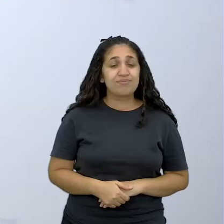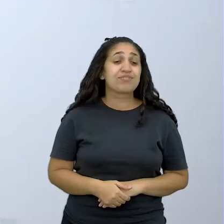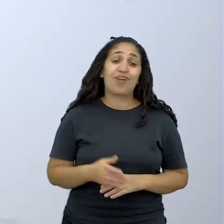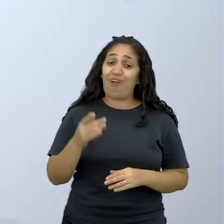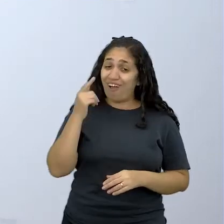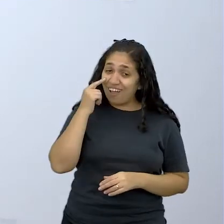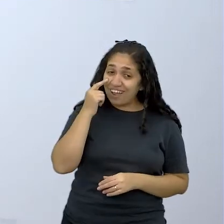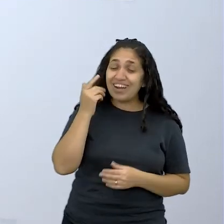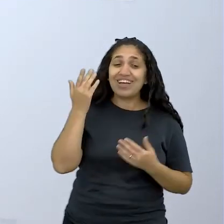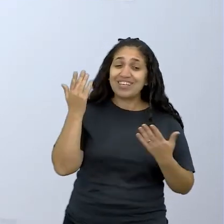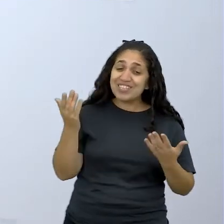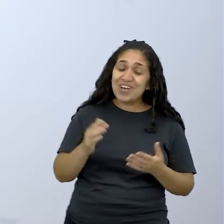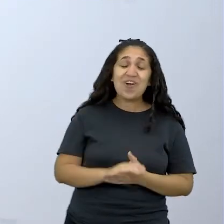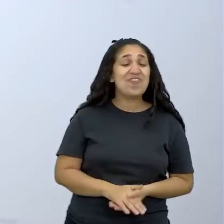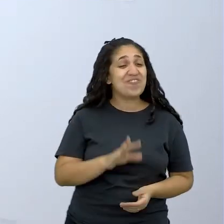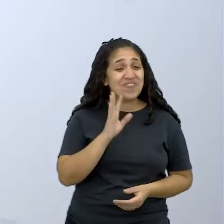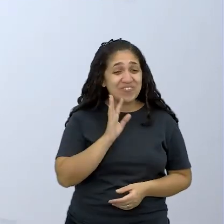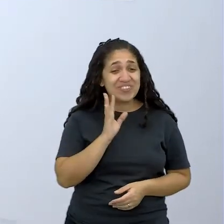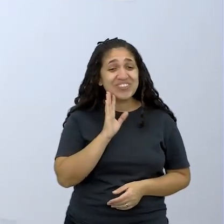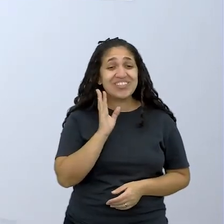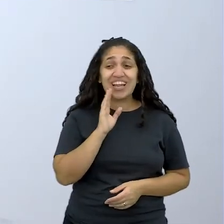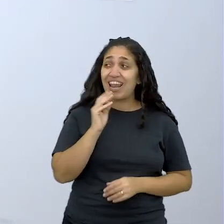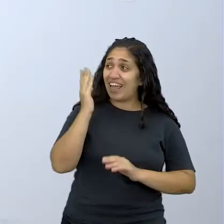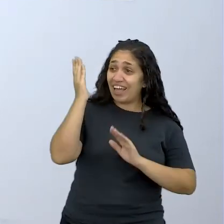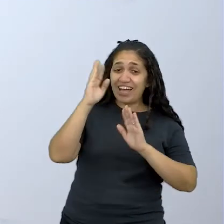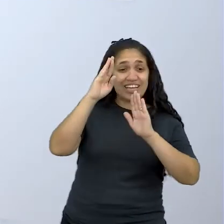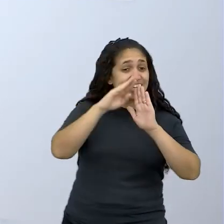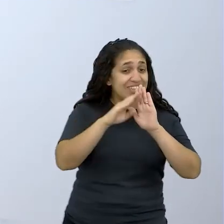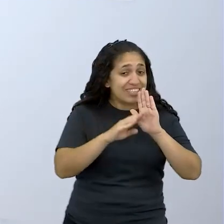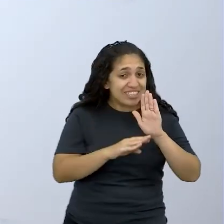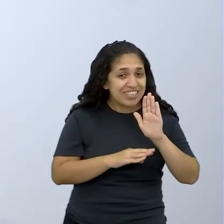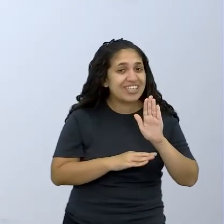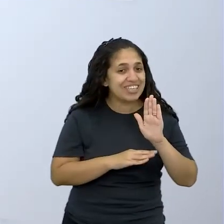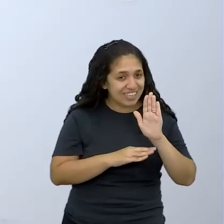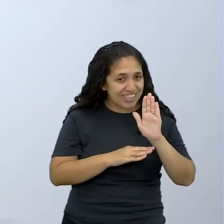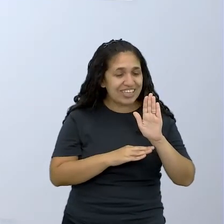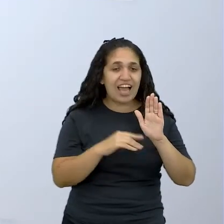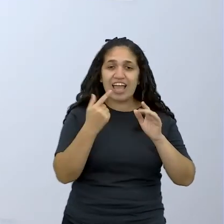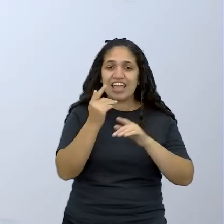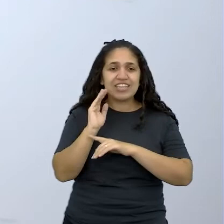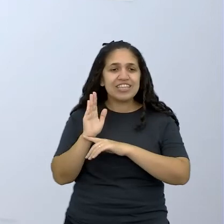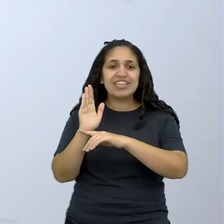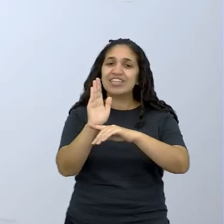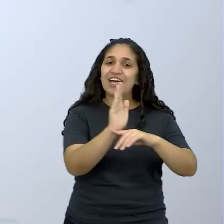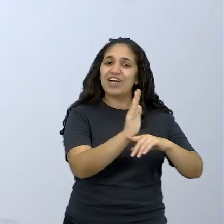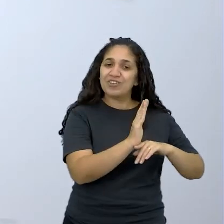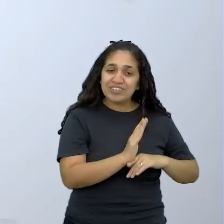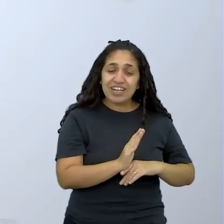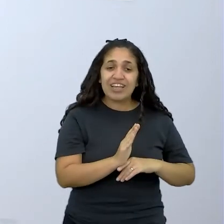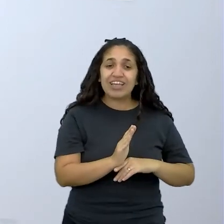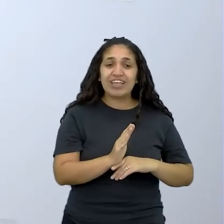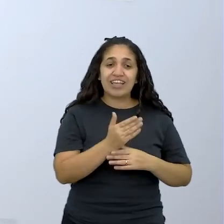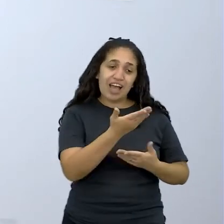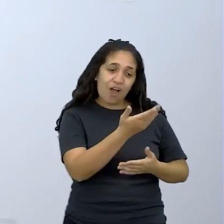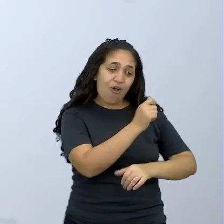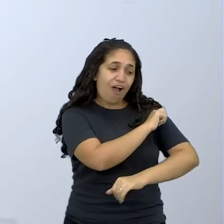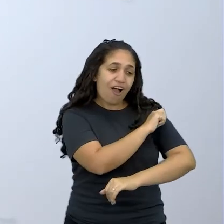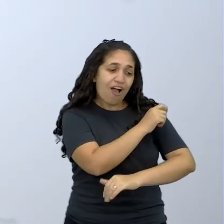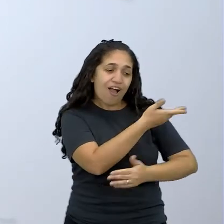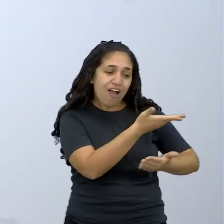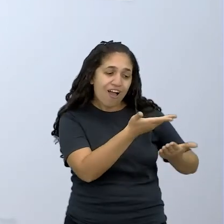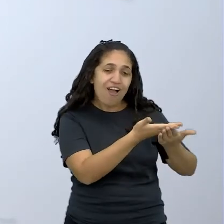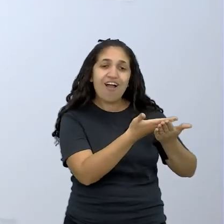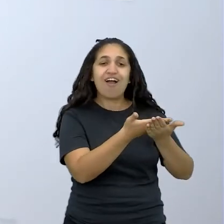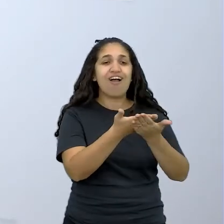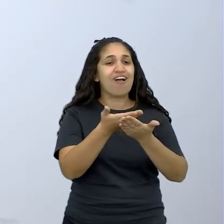Olha só, né, que bacana, então esse guia, né, que justamente auxilia nossos alunos,